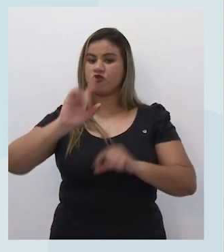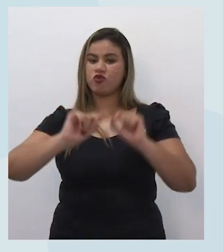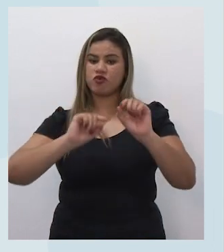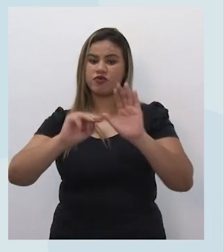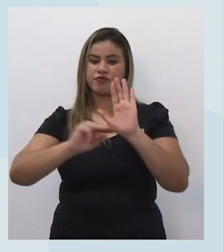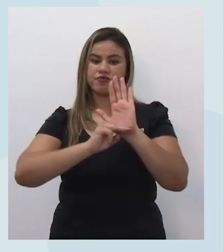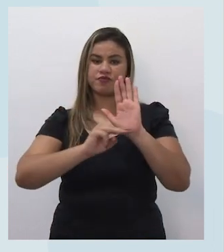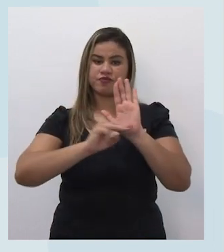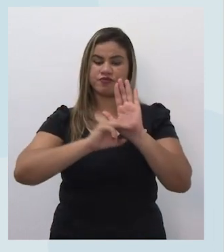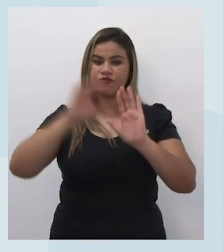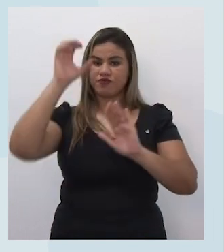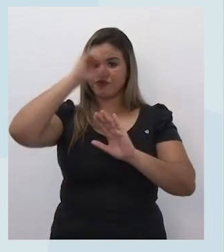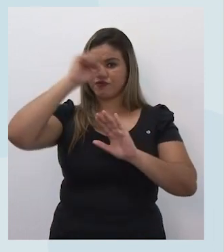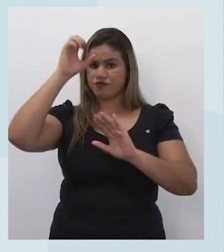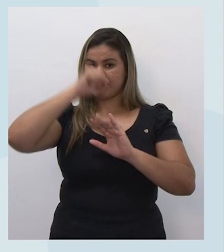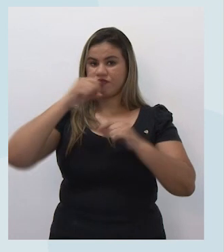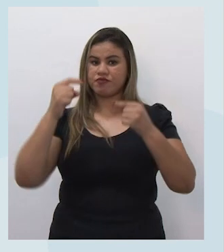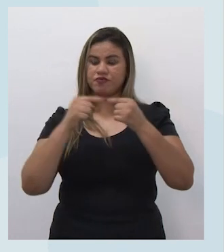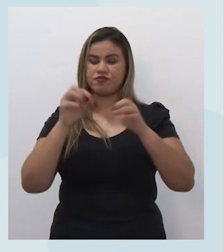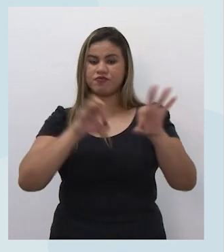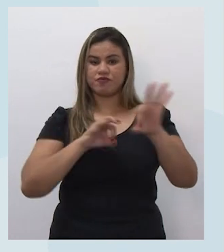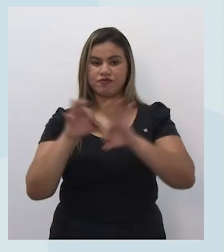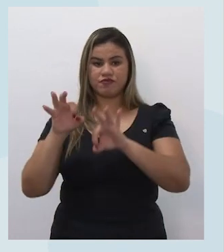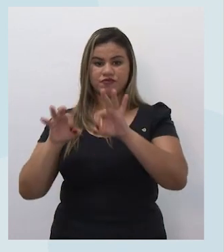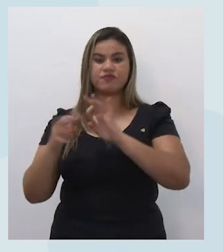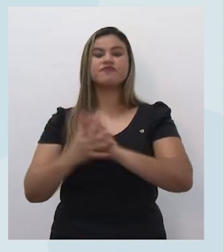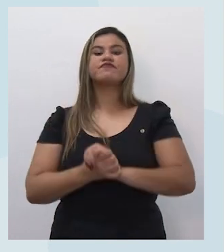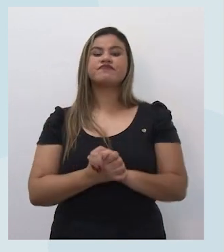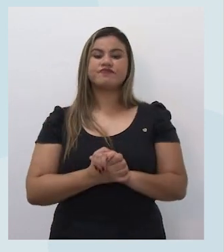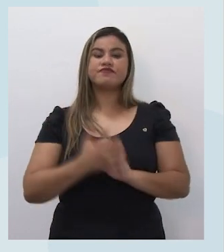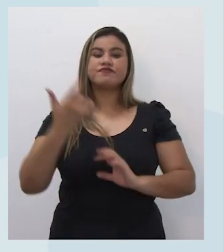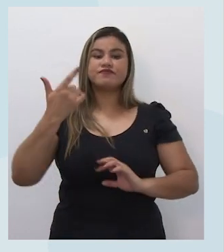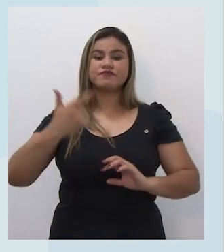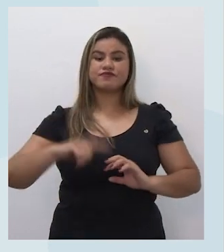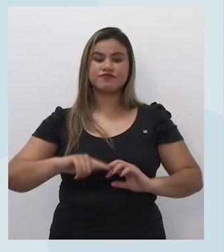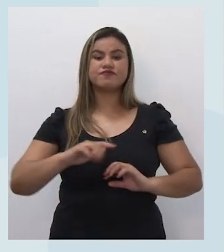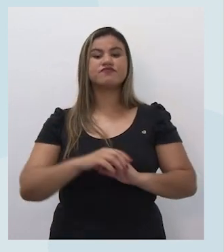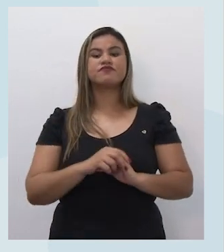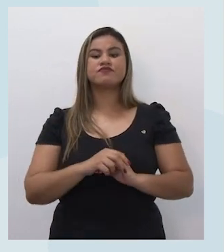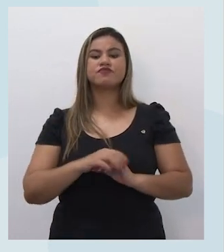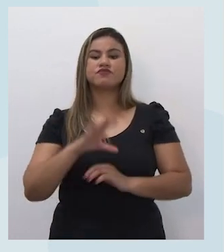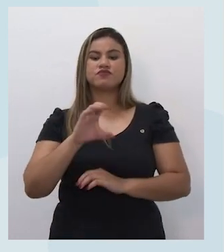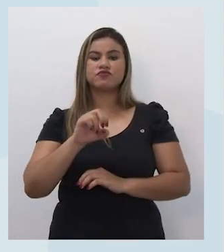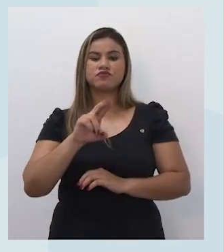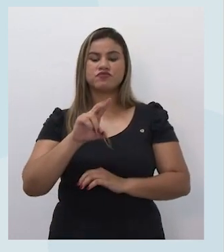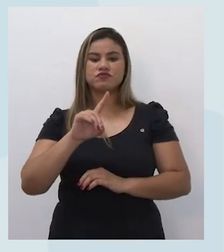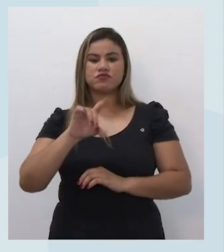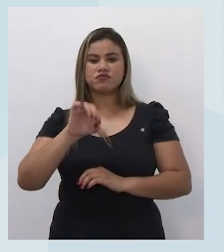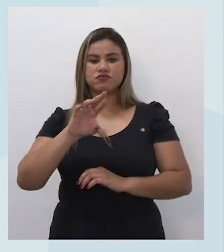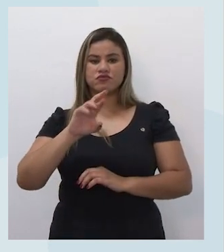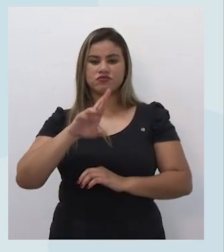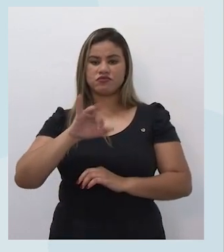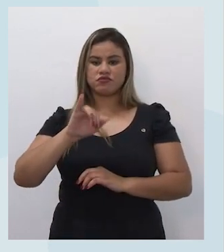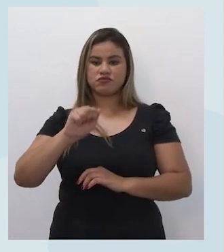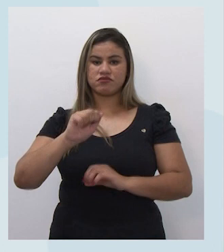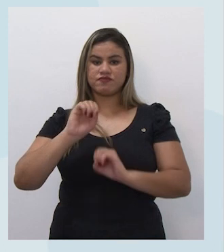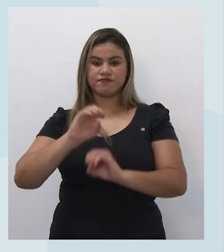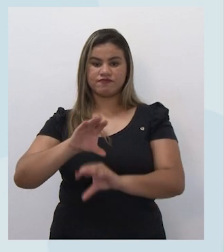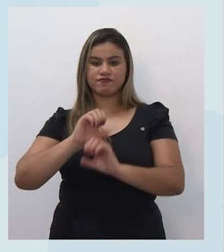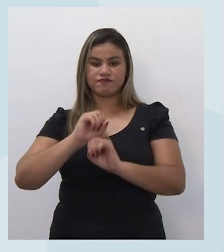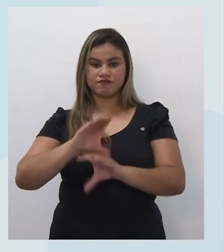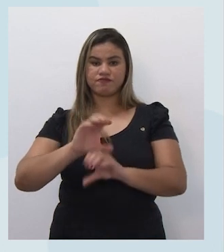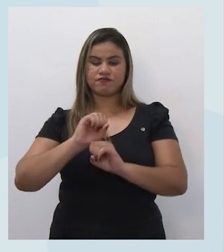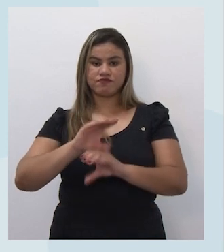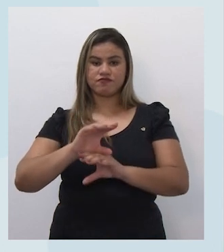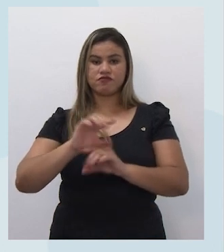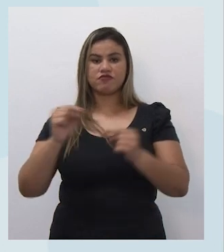de aprendizagem baseada em projetos. Falaremos um pouquinho sobre curadoria educacional e a importância, né, do